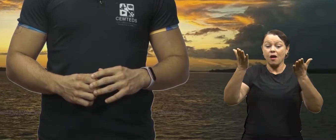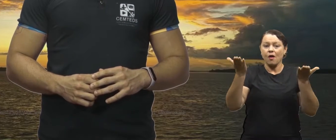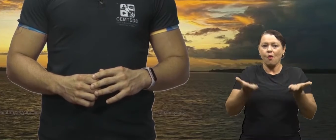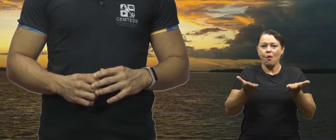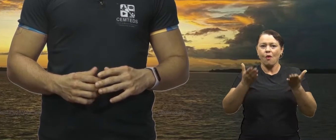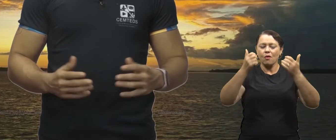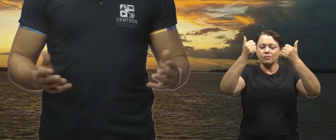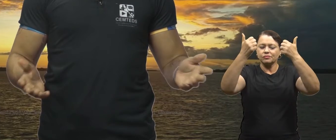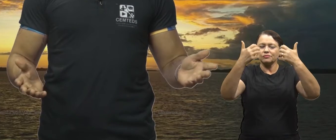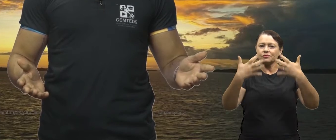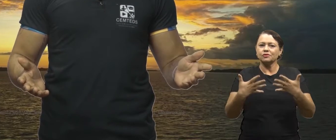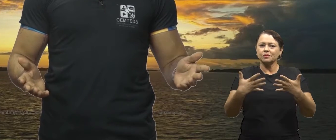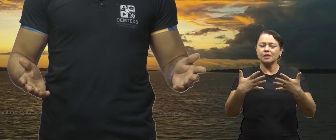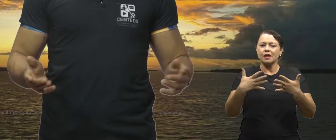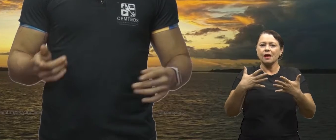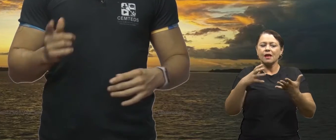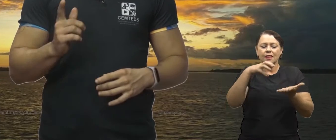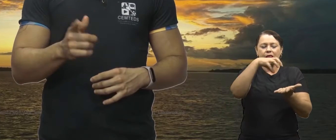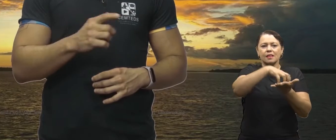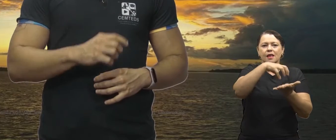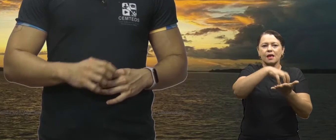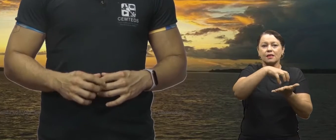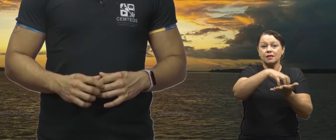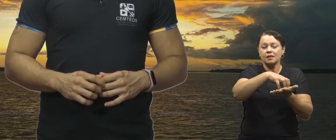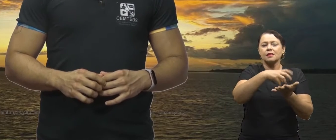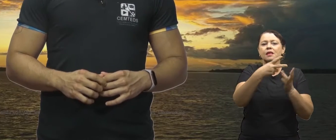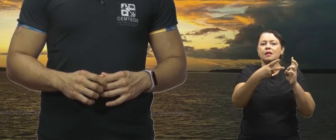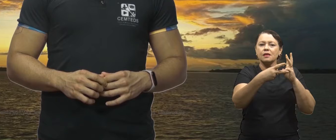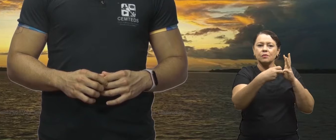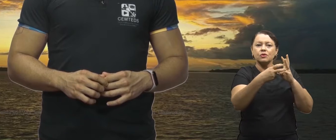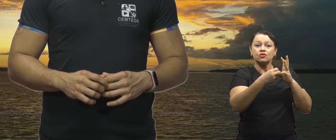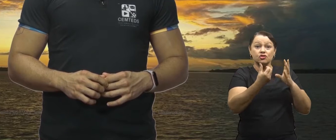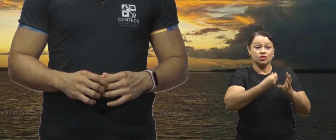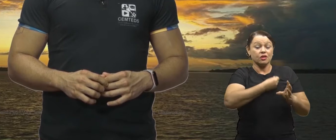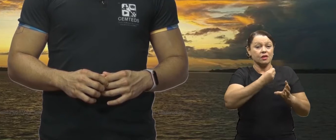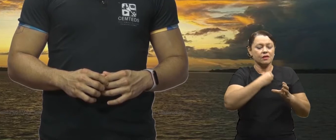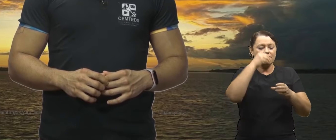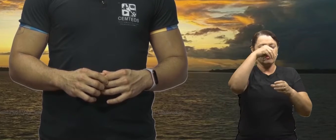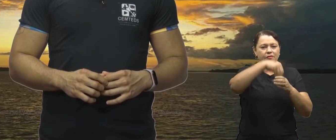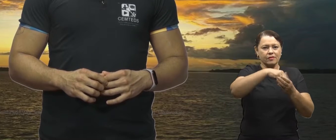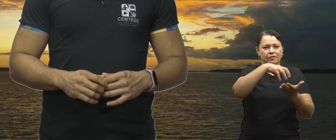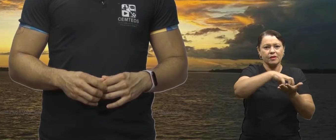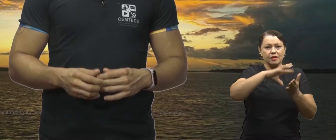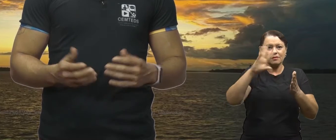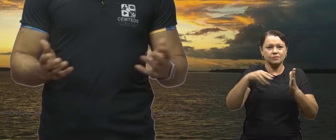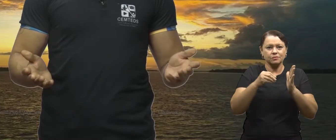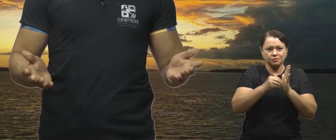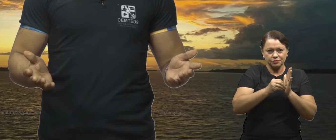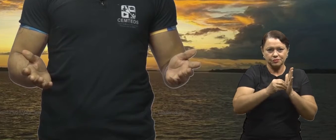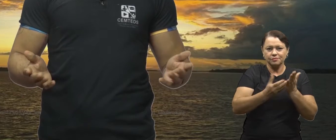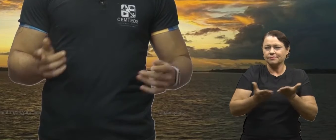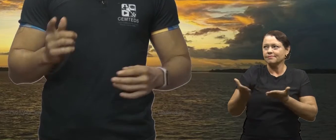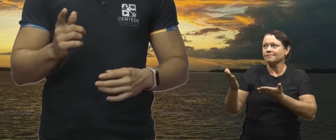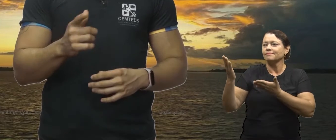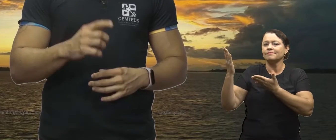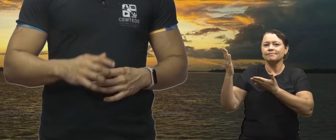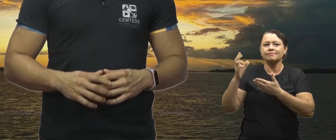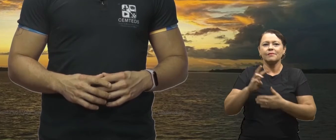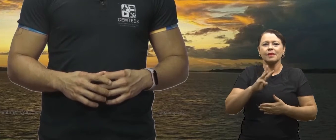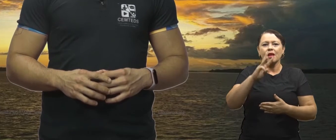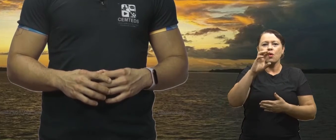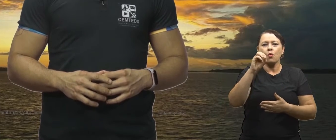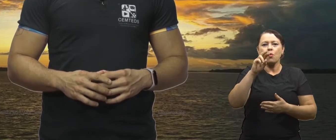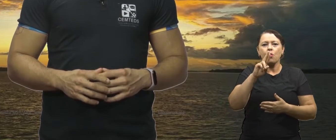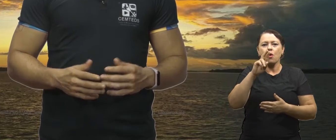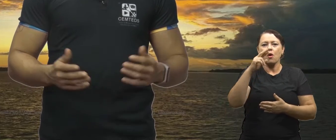ritual de iniciação do povo ticuna, que habita nessa região da Amazônia. O ritual Uorecã, também